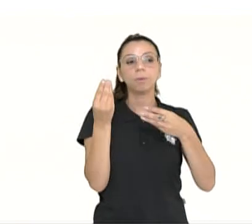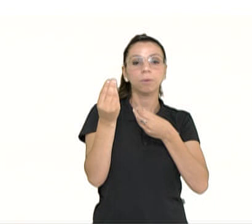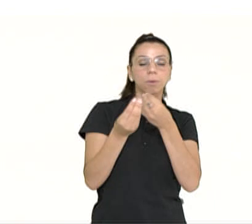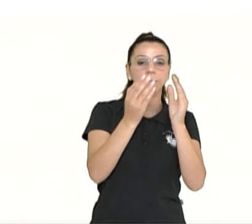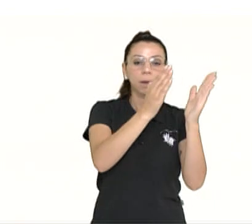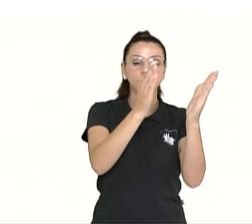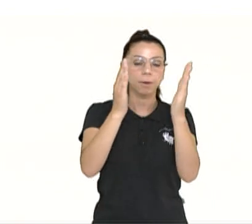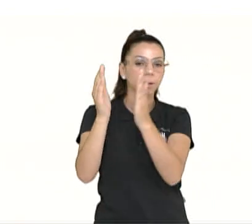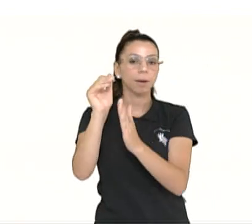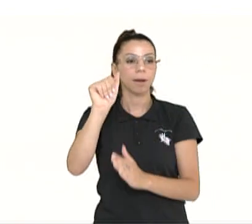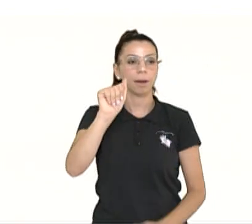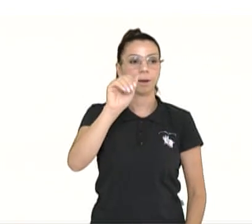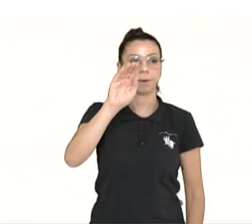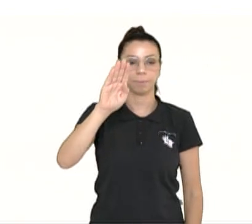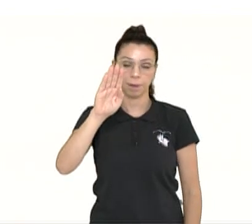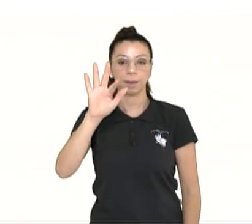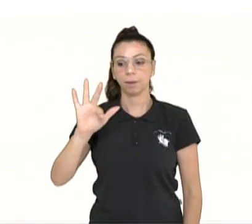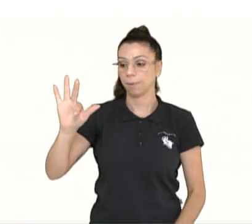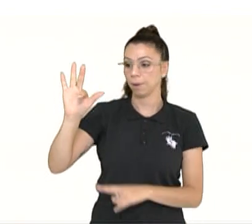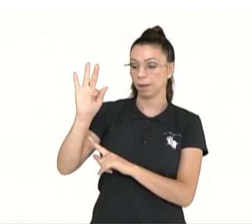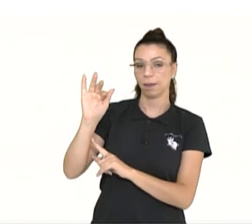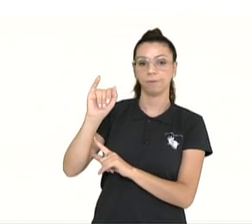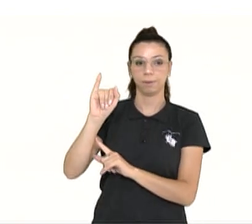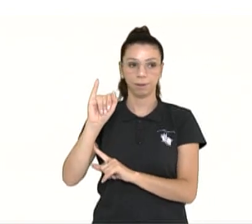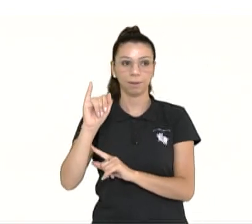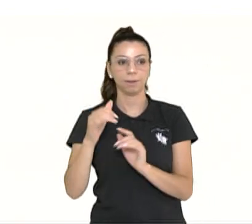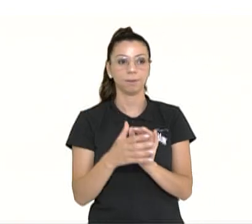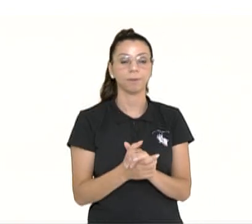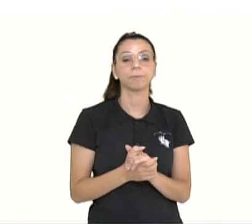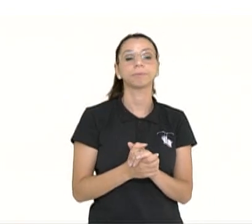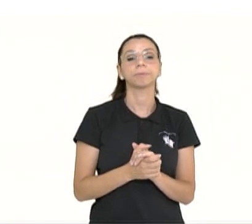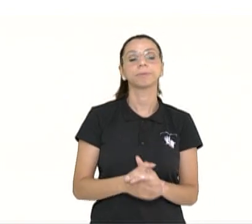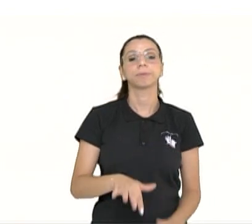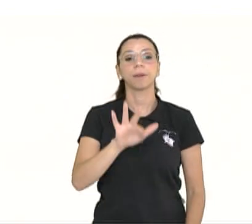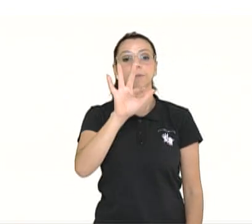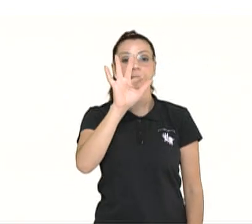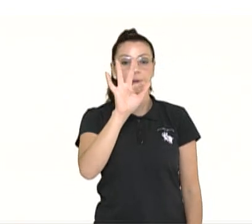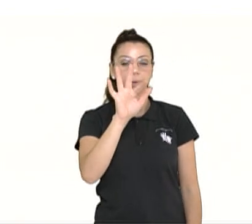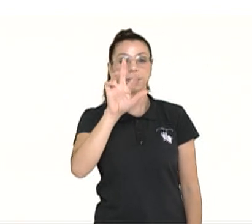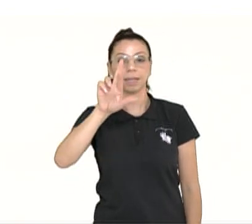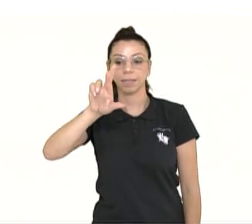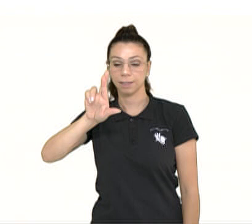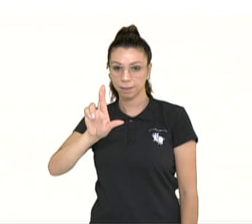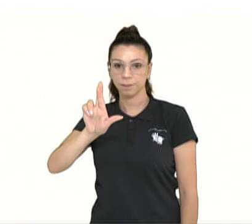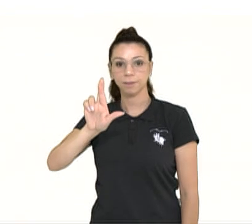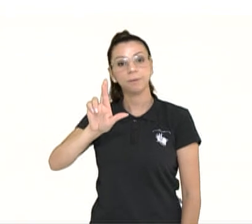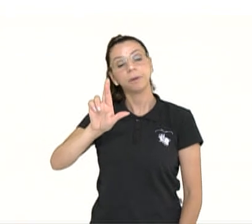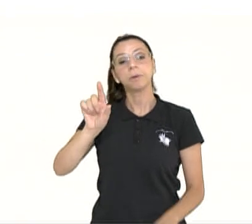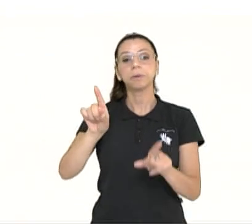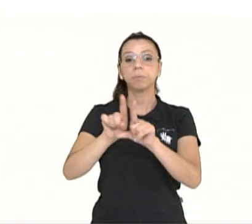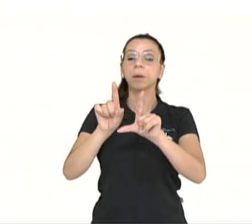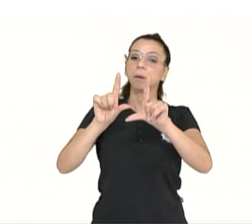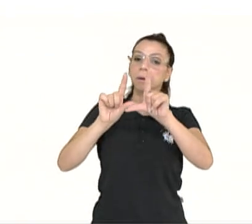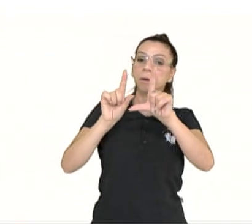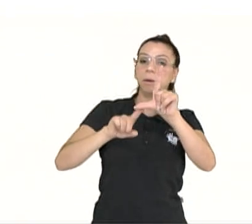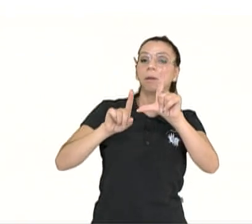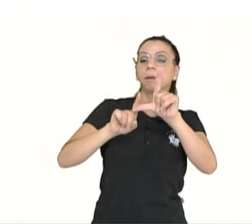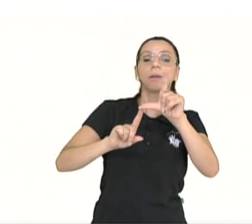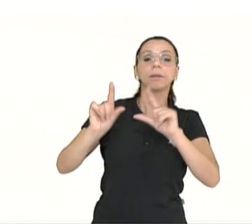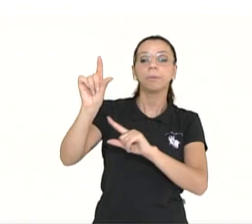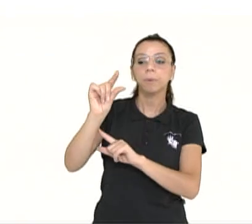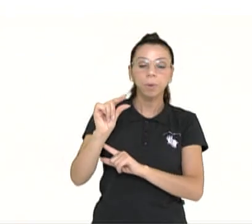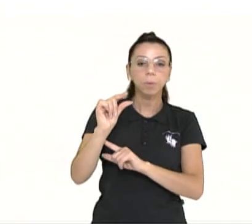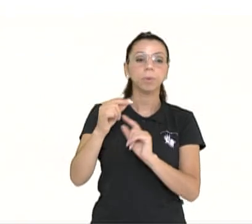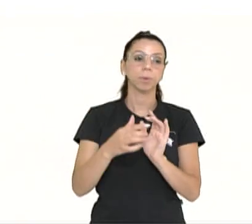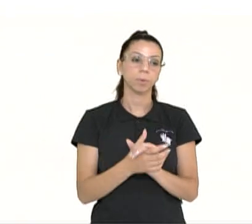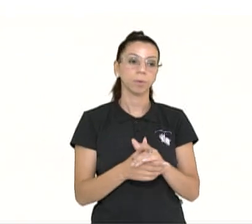frequência absoluta com letra minúscula, a frequência relativa absoluta com letra minúscula, no caso